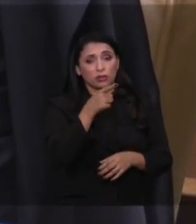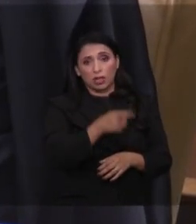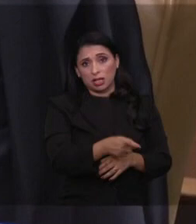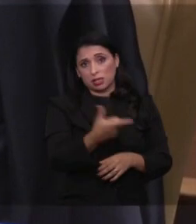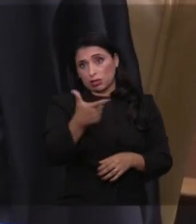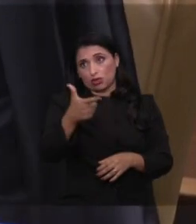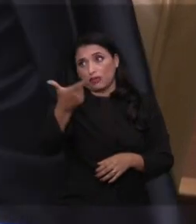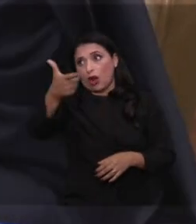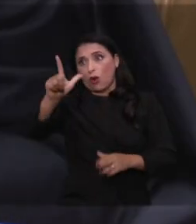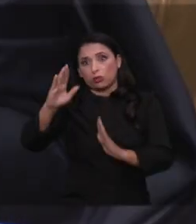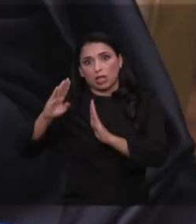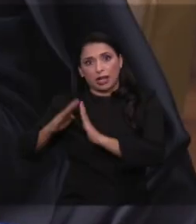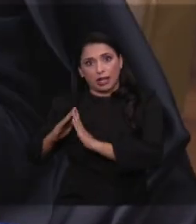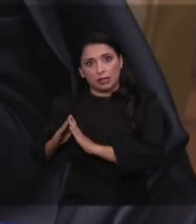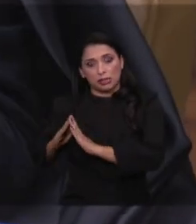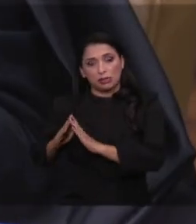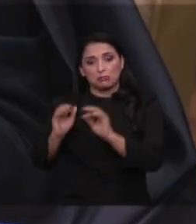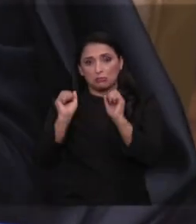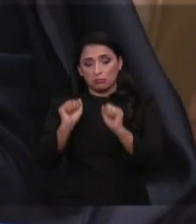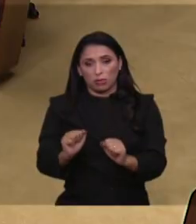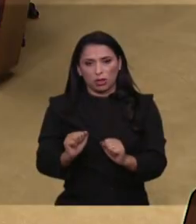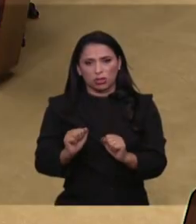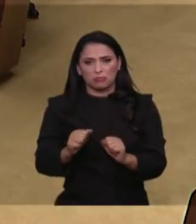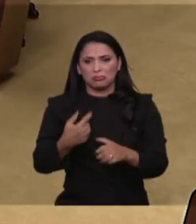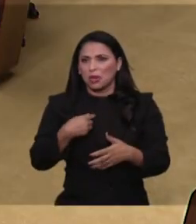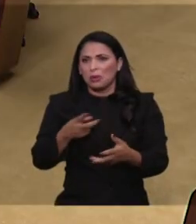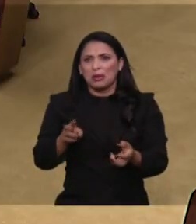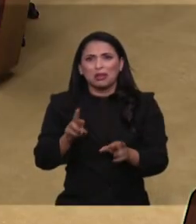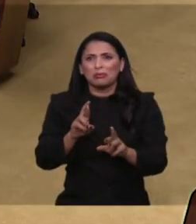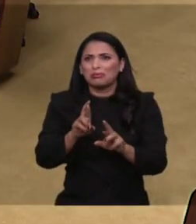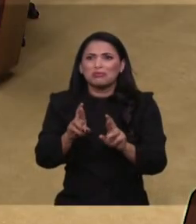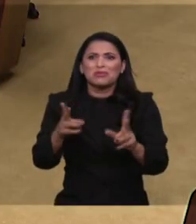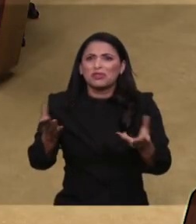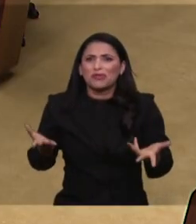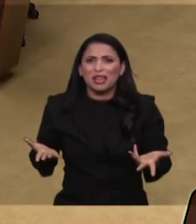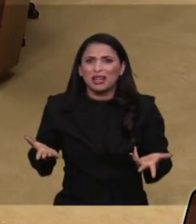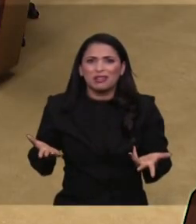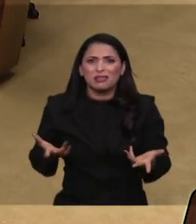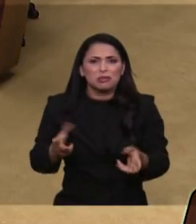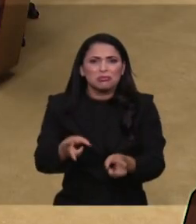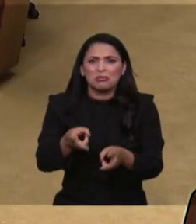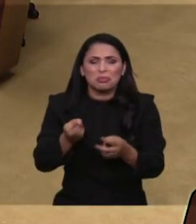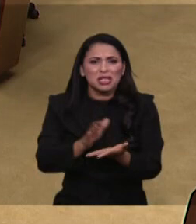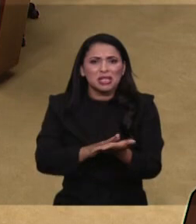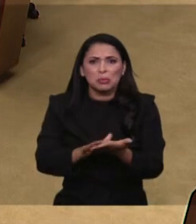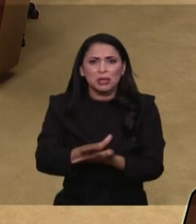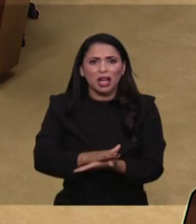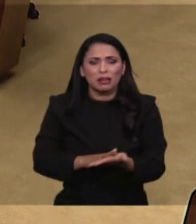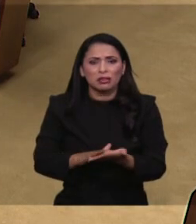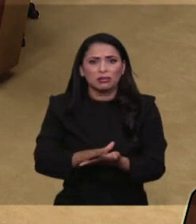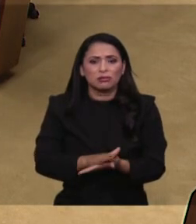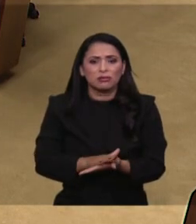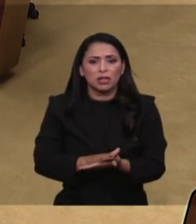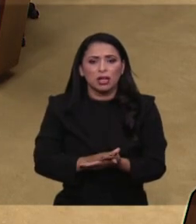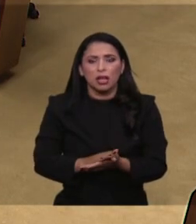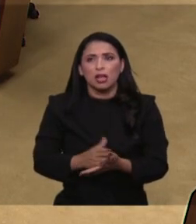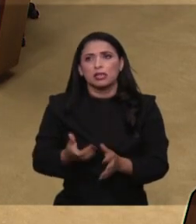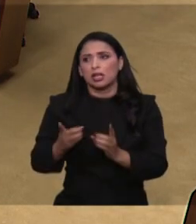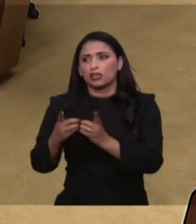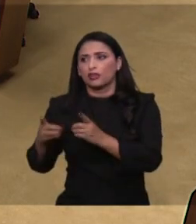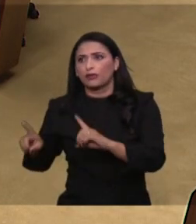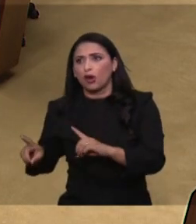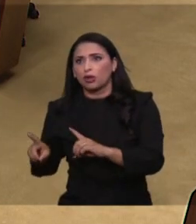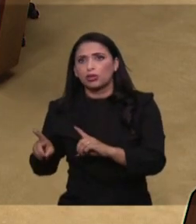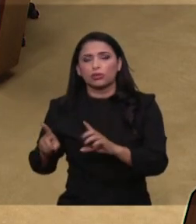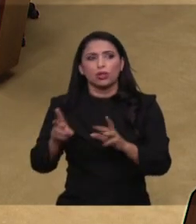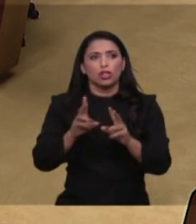rural. Então, não vejo essa diferença aqui, que num caso seria de uma forma e outro caso seria de outra.